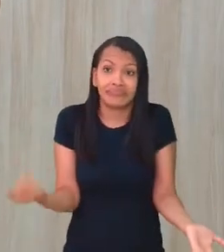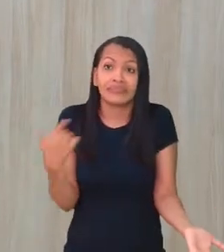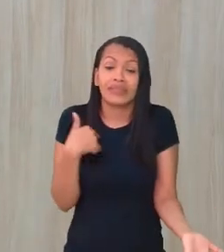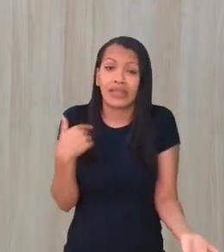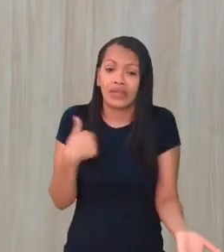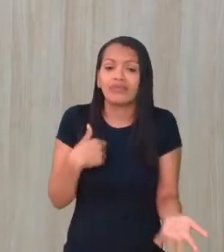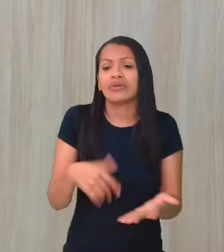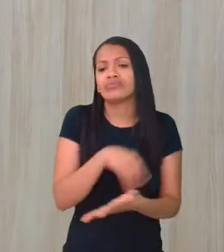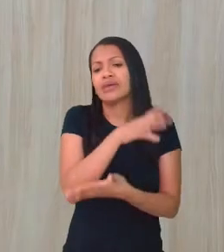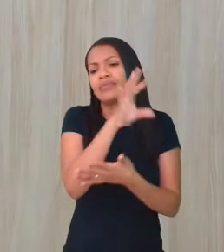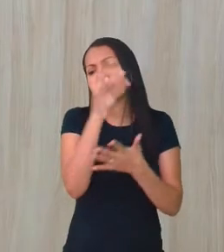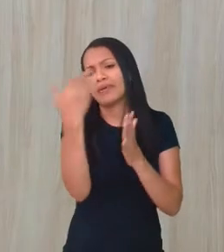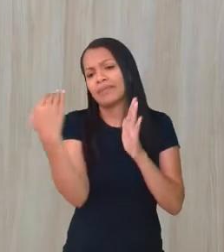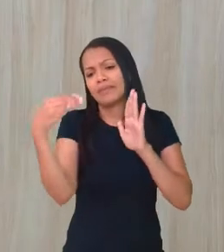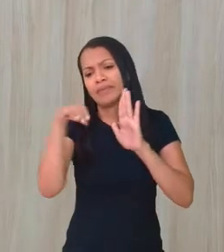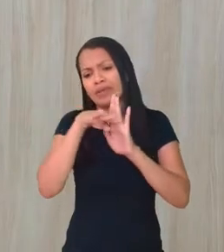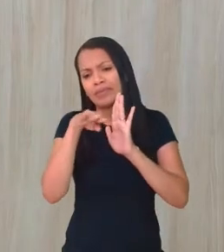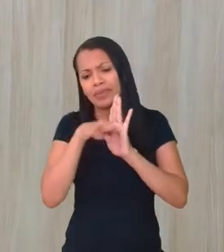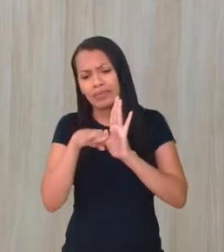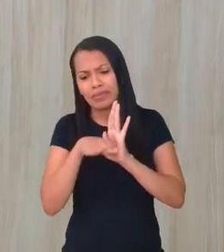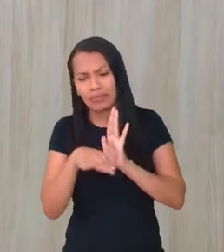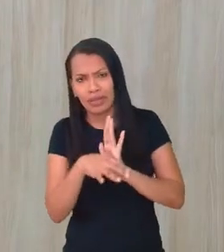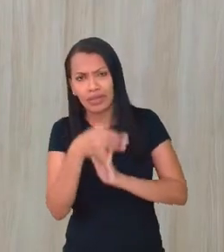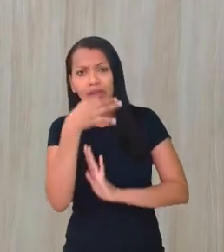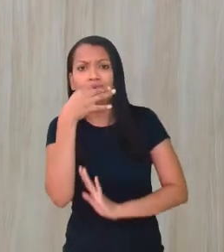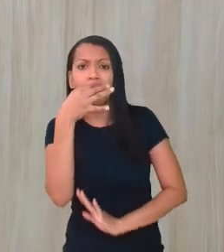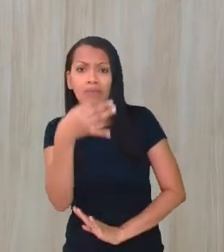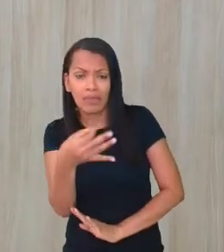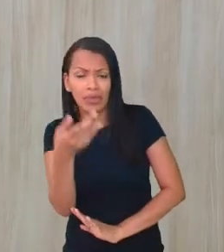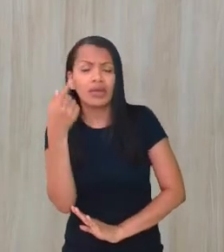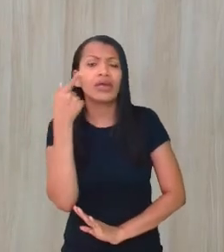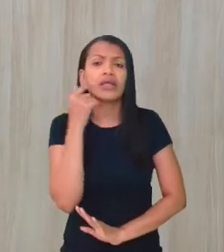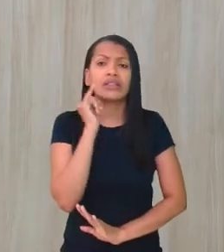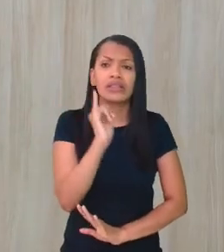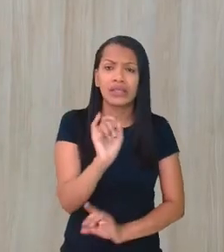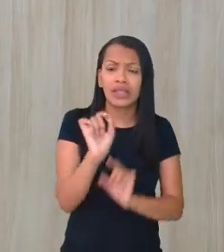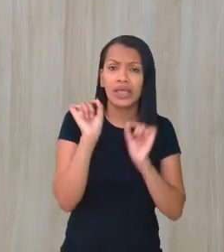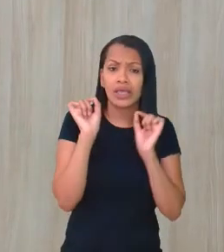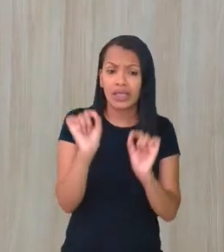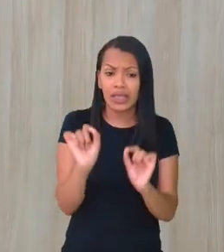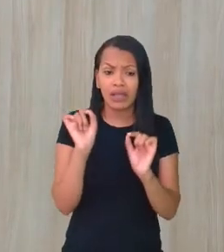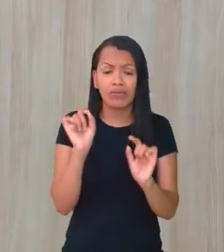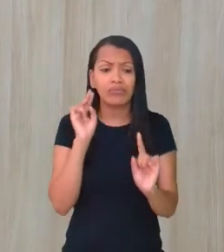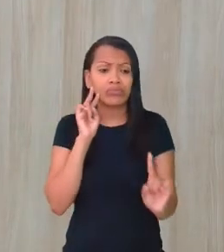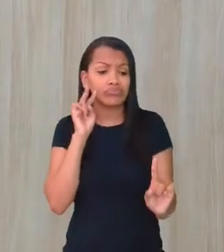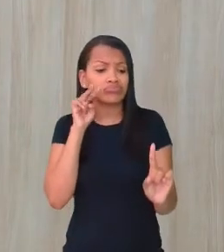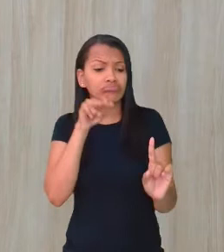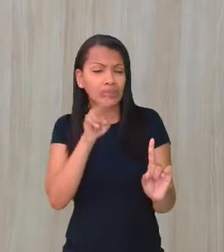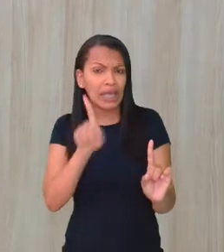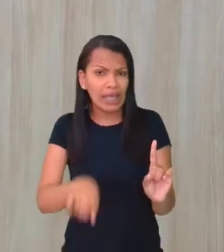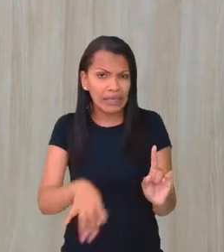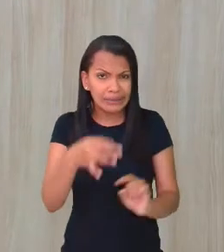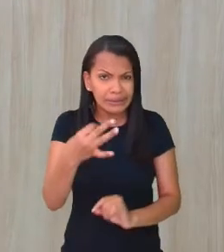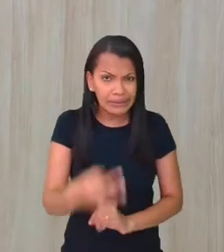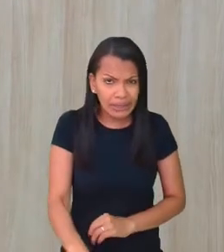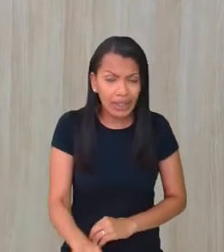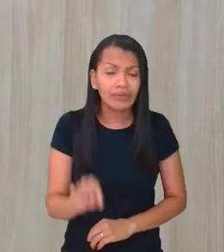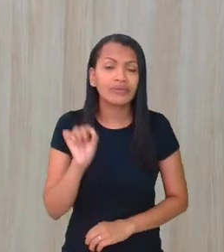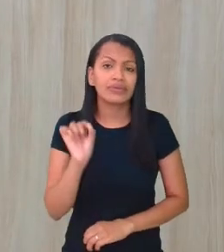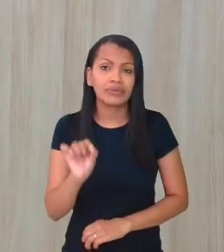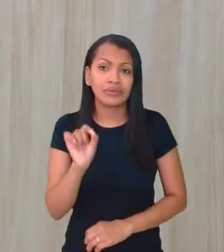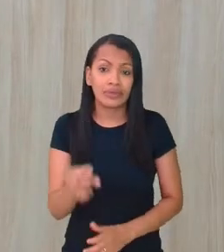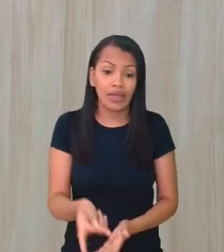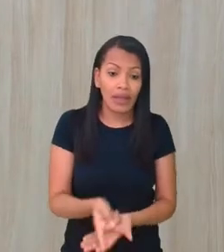vou enumerar argumentos para convencer o meu leitor de que aquele ponto de vista é o certo, de que aquilo aconteceu